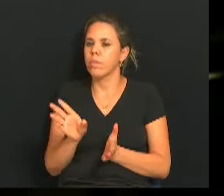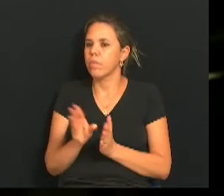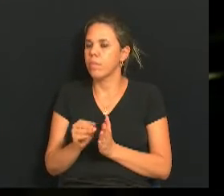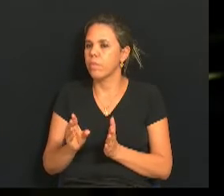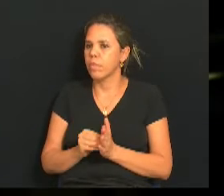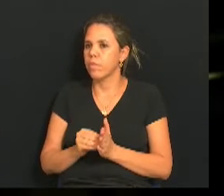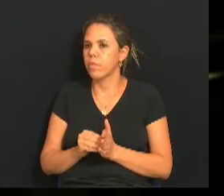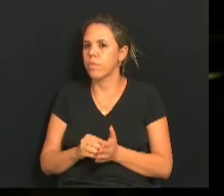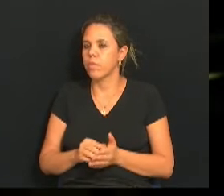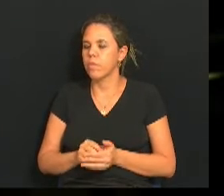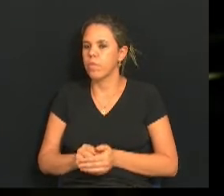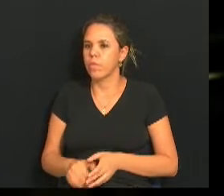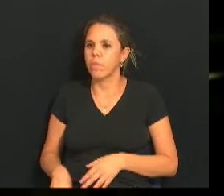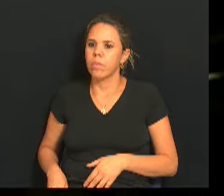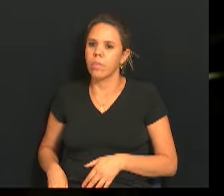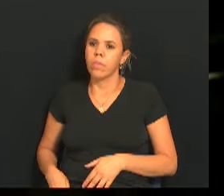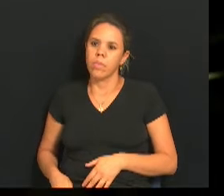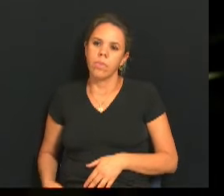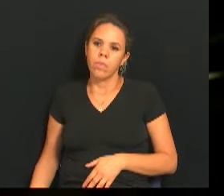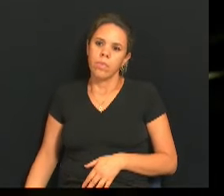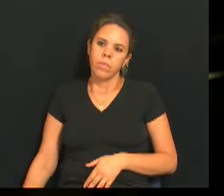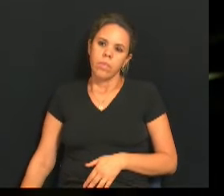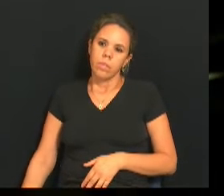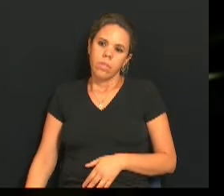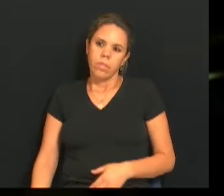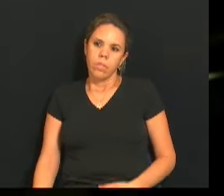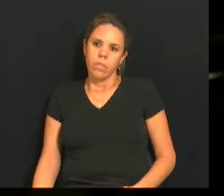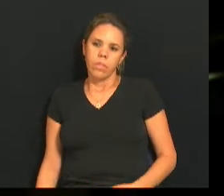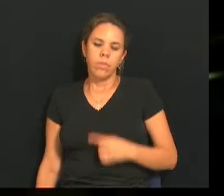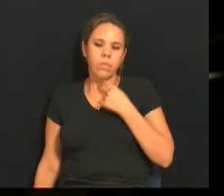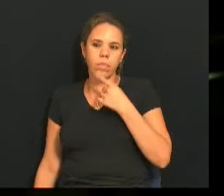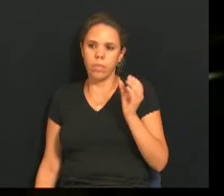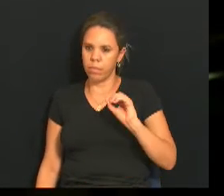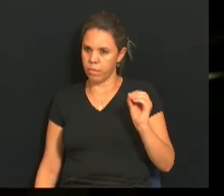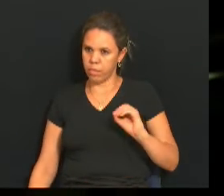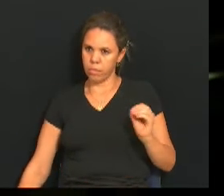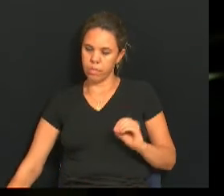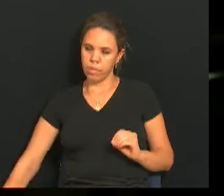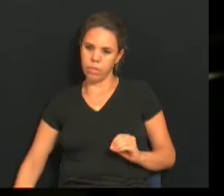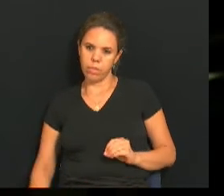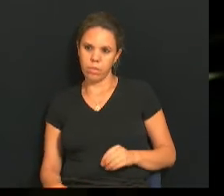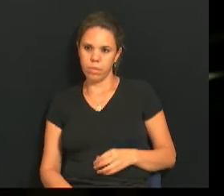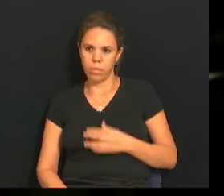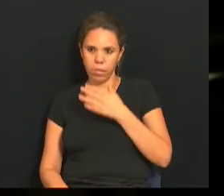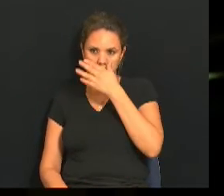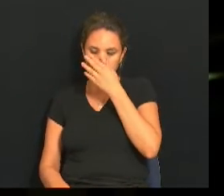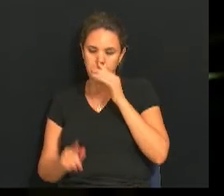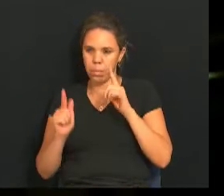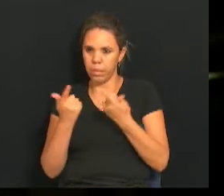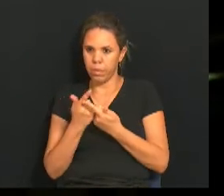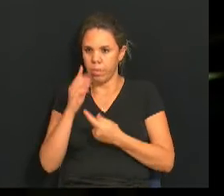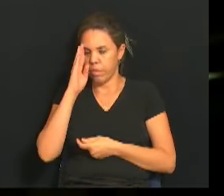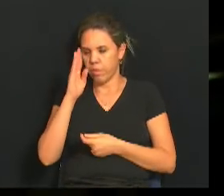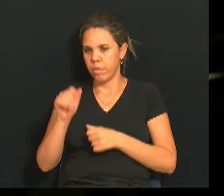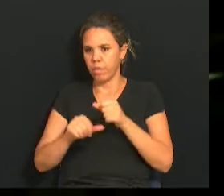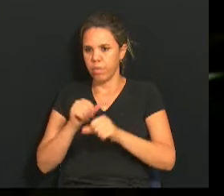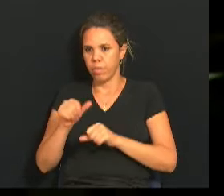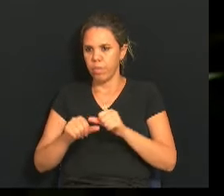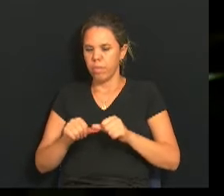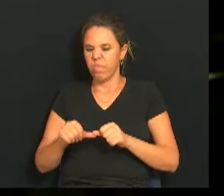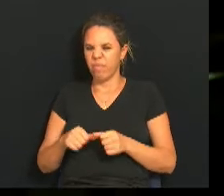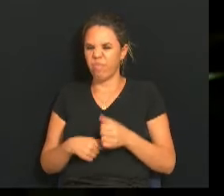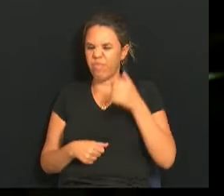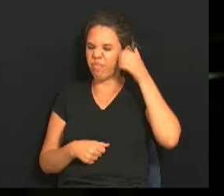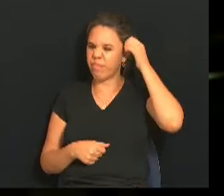fique qualquer margem de liberdade para que a gestão central altere essa